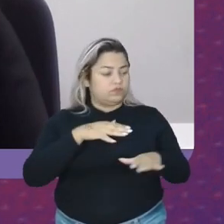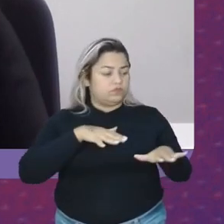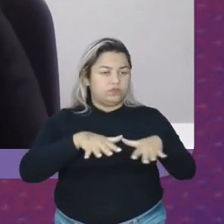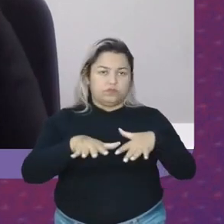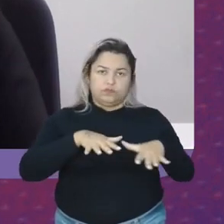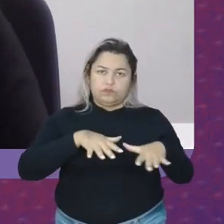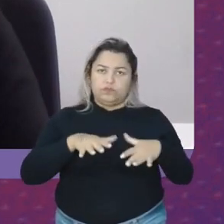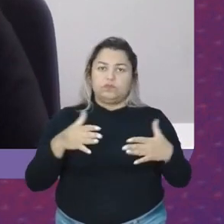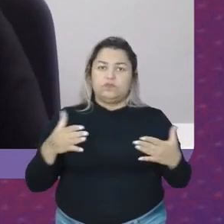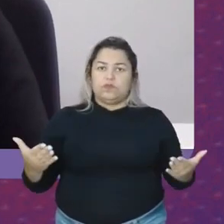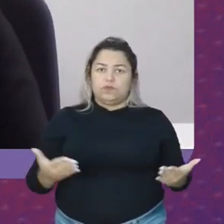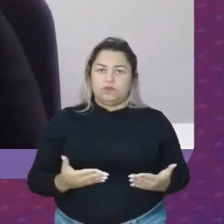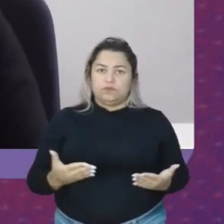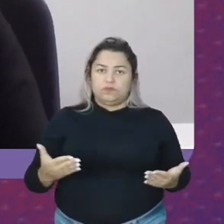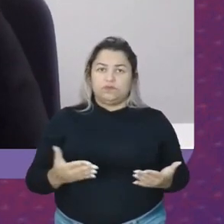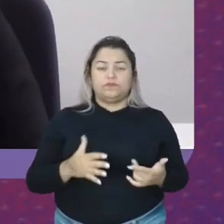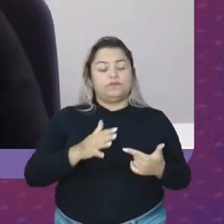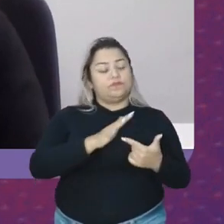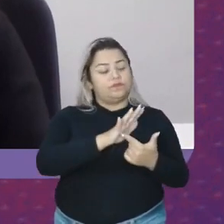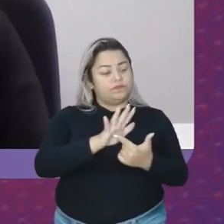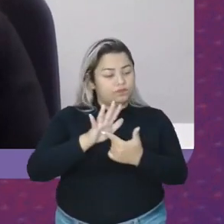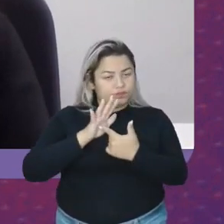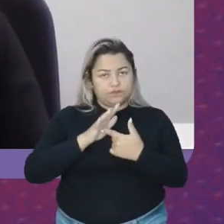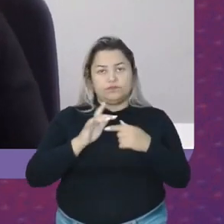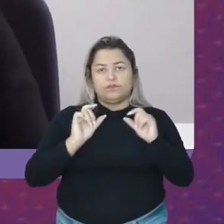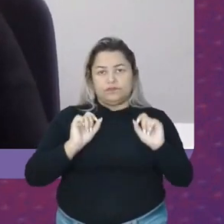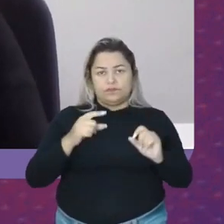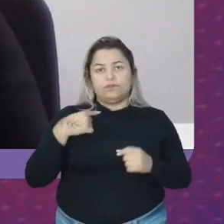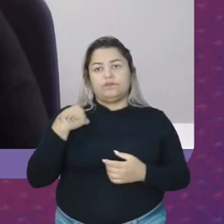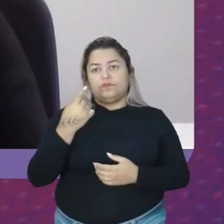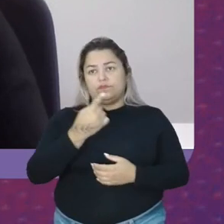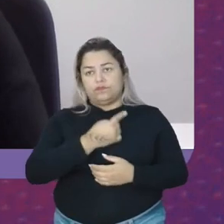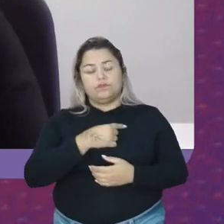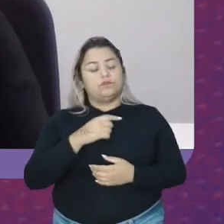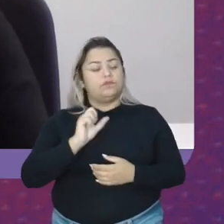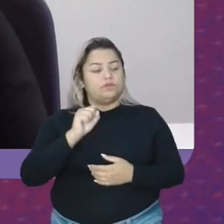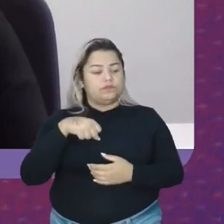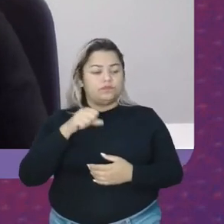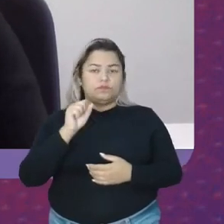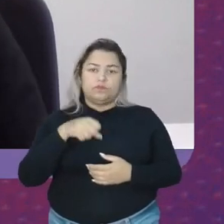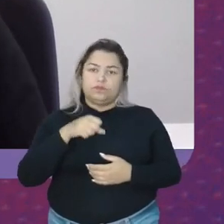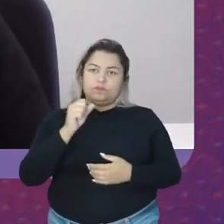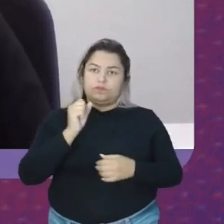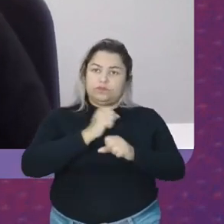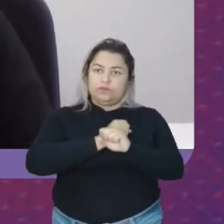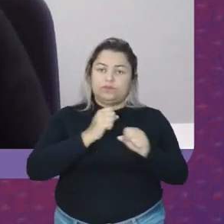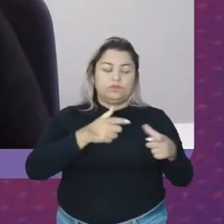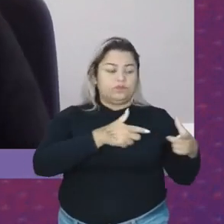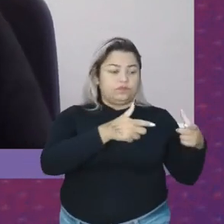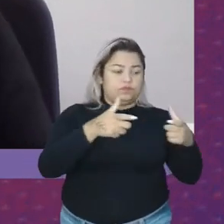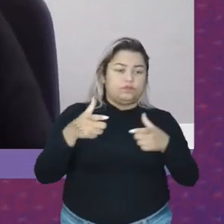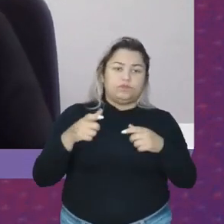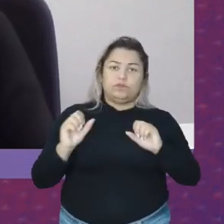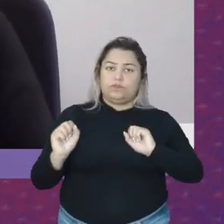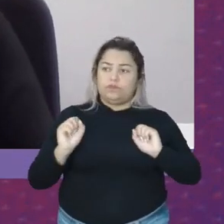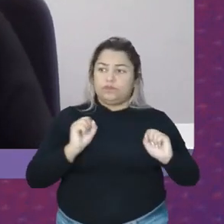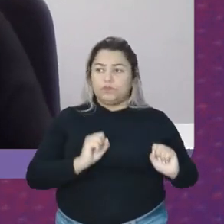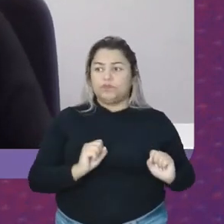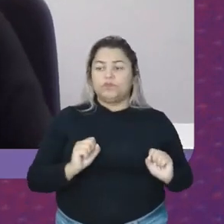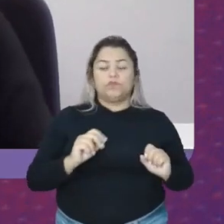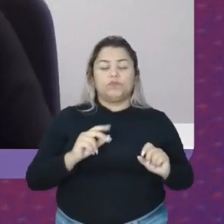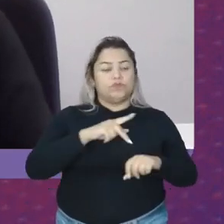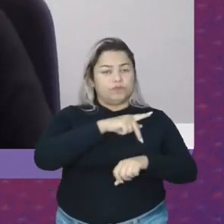movimentos, e agora, assim, mostrando que nós somos capazes, sim, de estar nesses espaços de poder